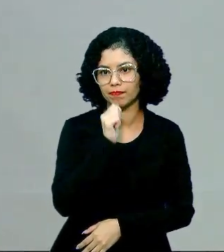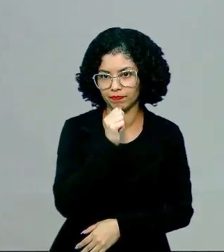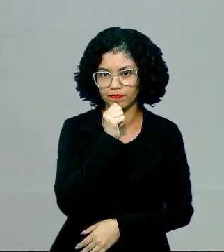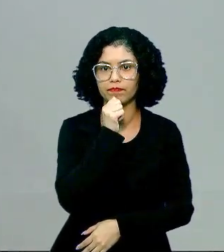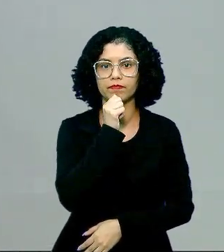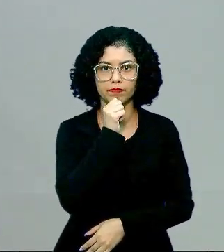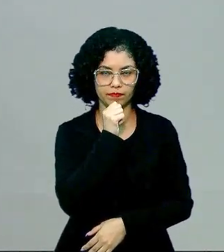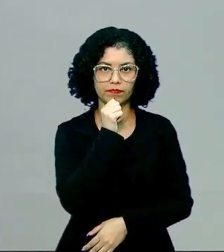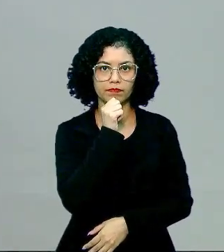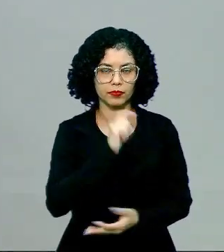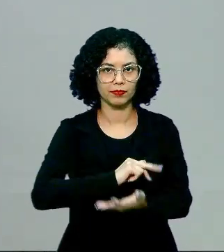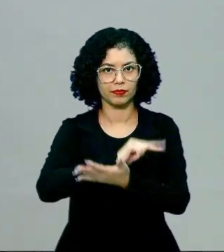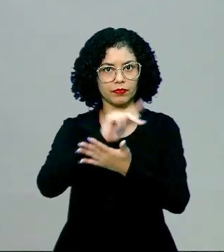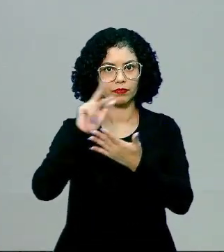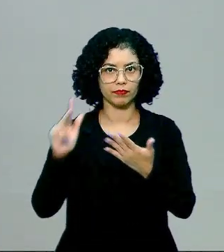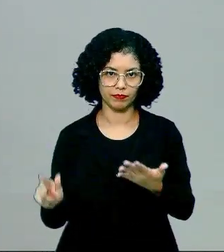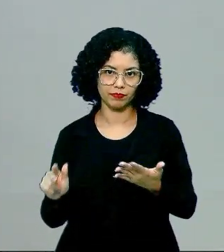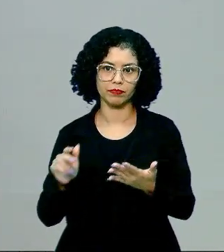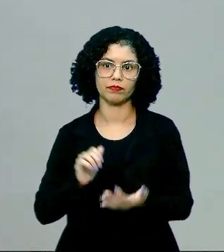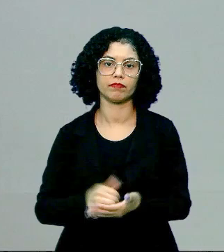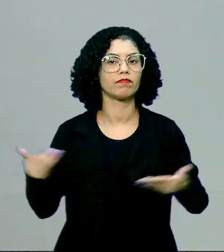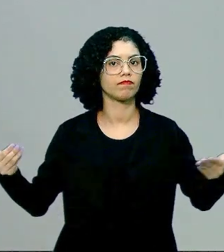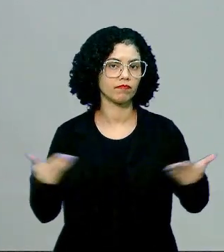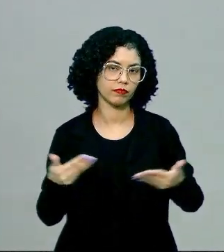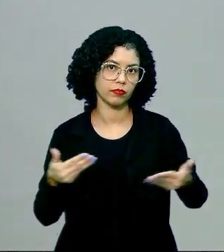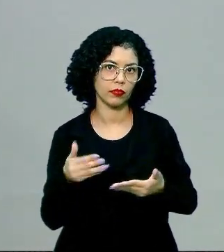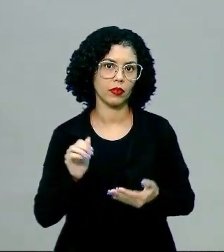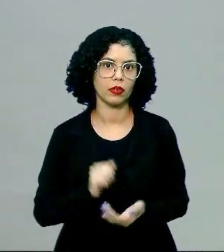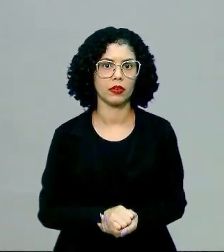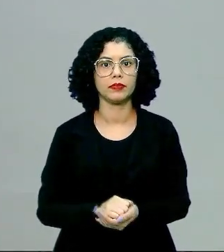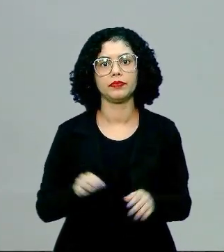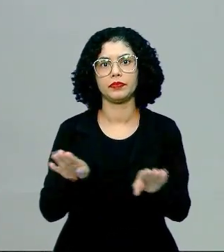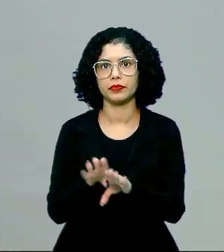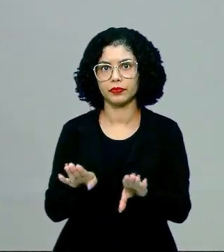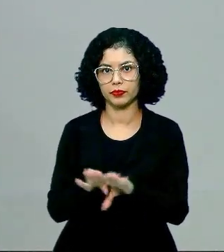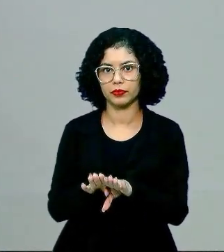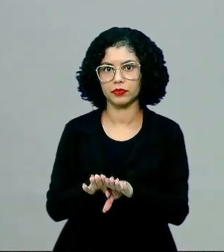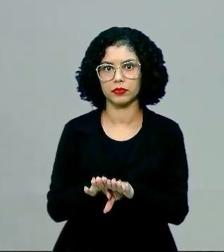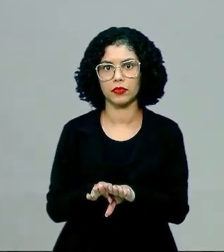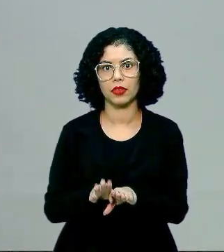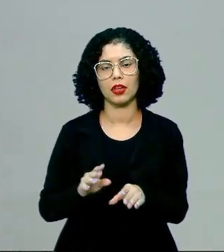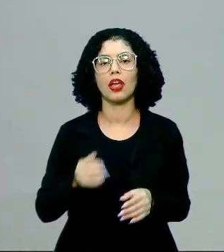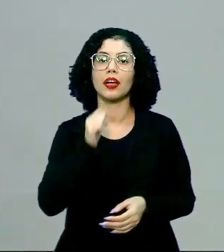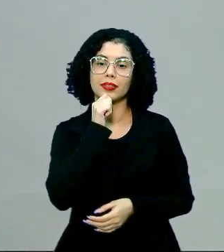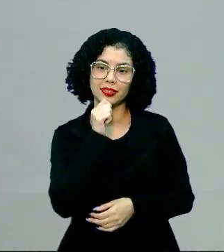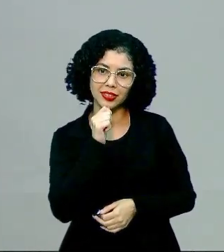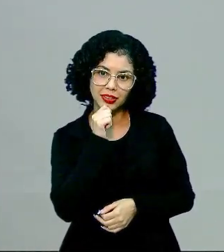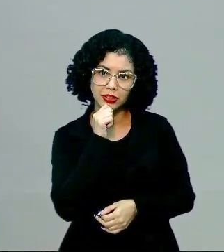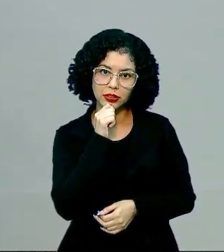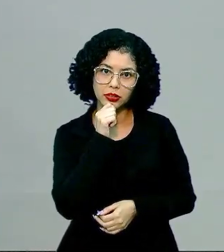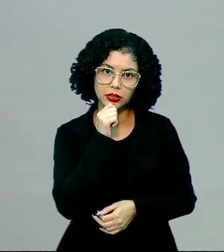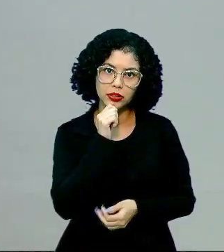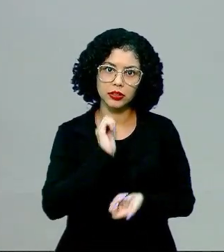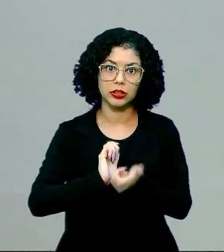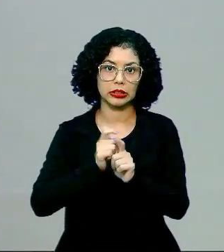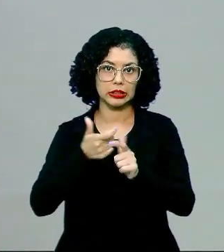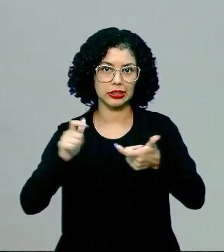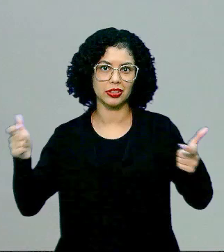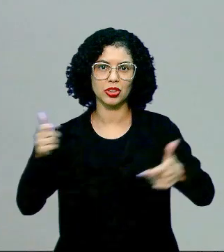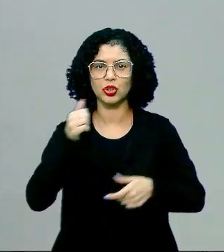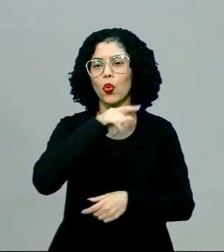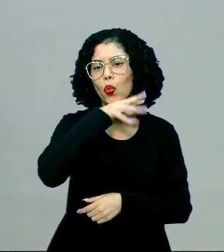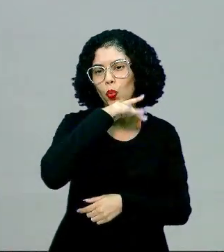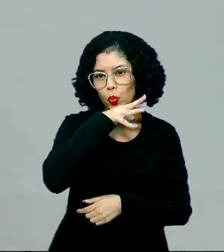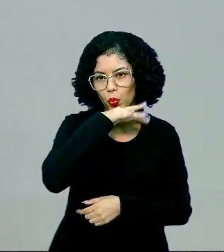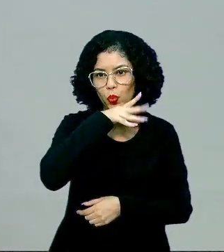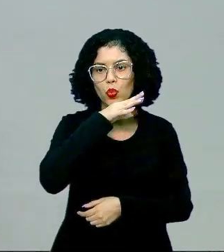de diferentes formas no contexto atual, gerando, inclusive, e contribuindo de maneira